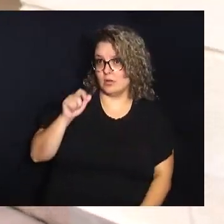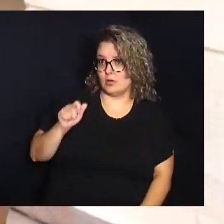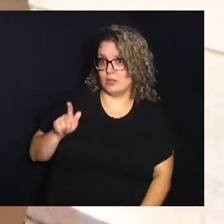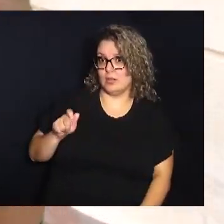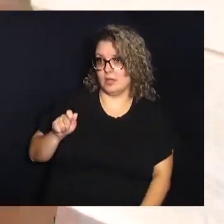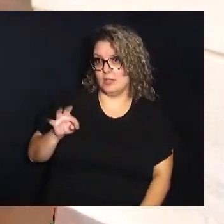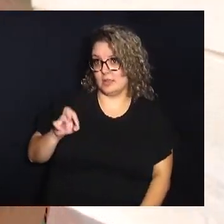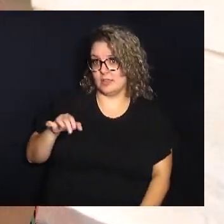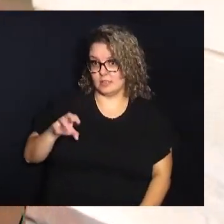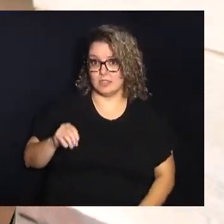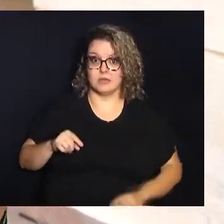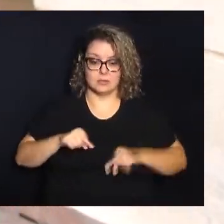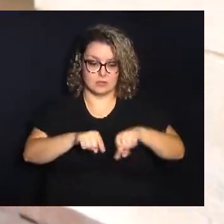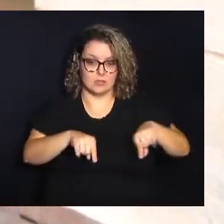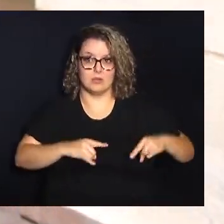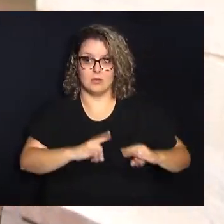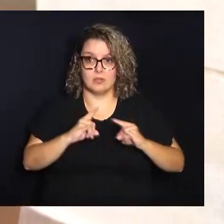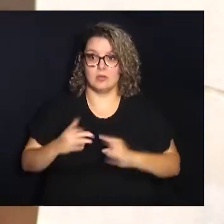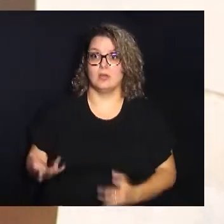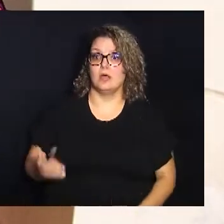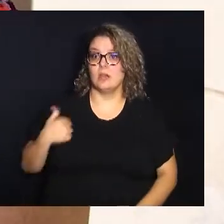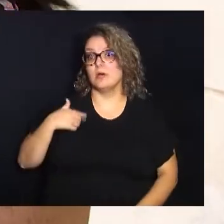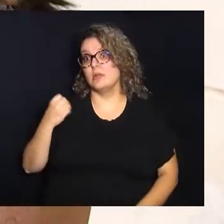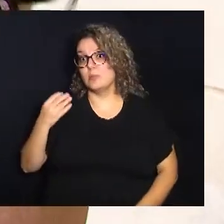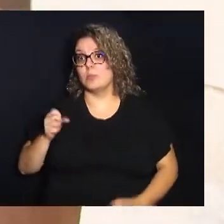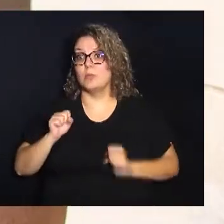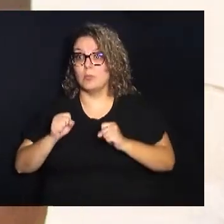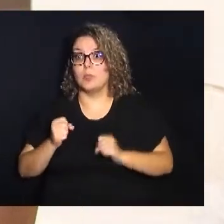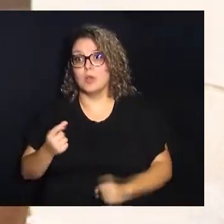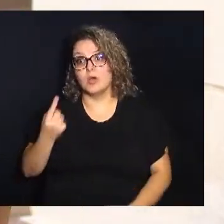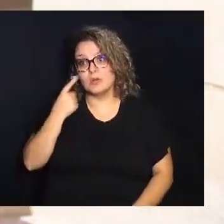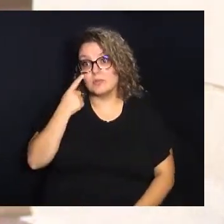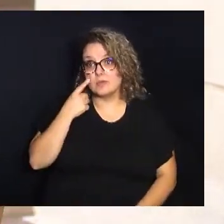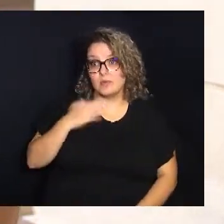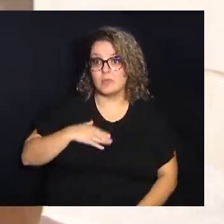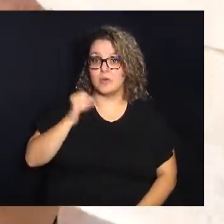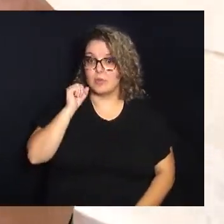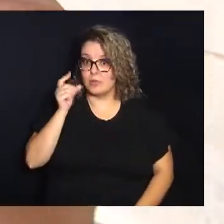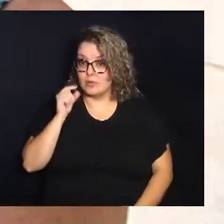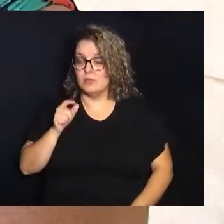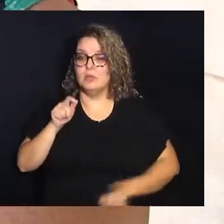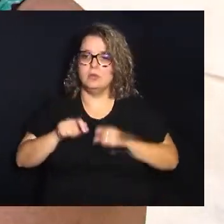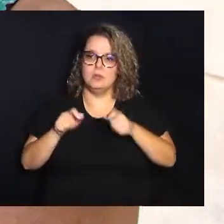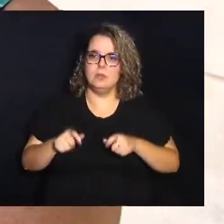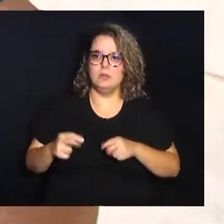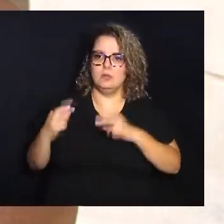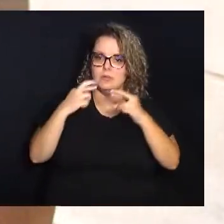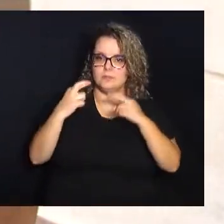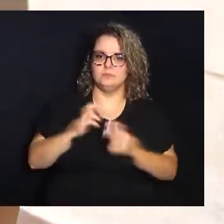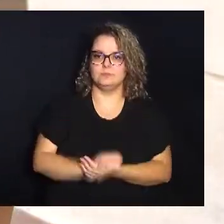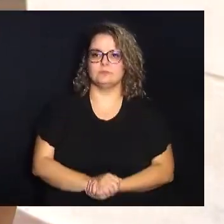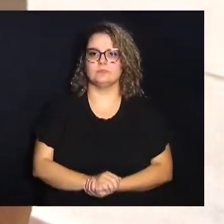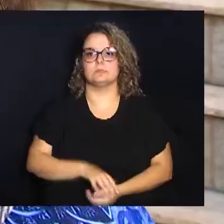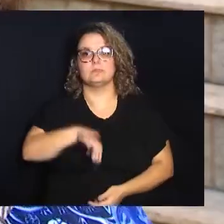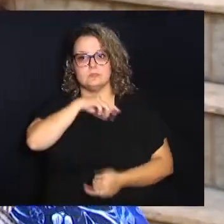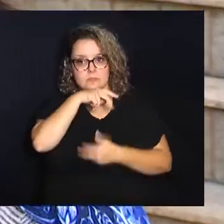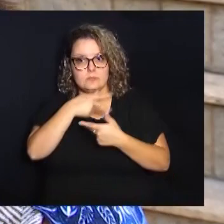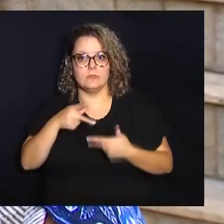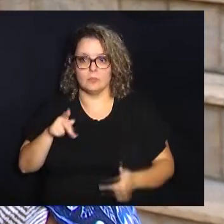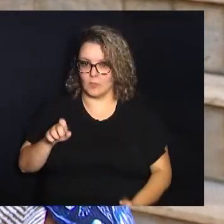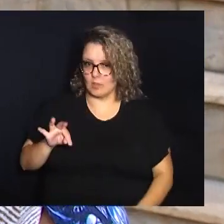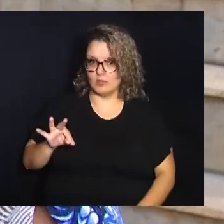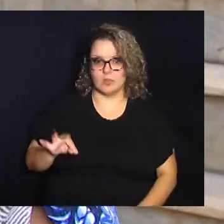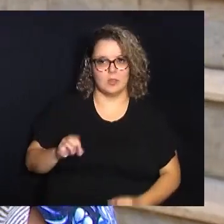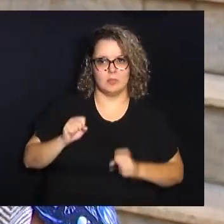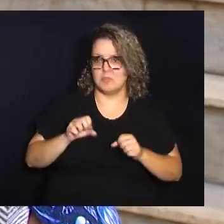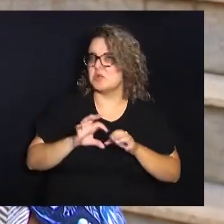os gateiras do Parque do do condomínio a gente fala ó vou viajar alguém pode olhar meu gato as pessoas vê e olham os animais